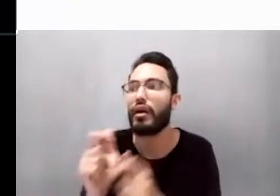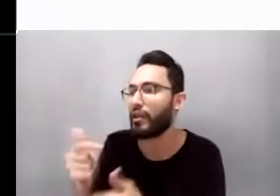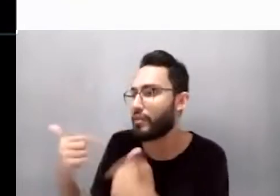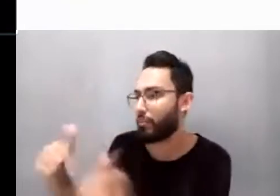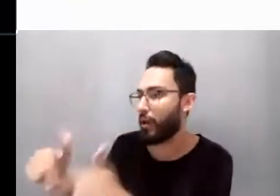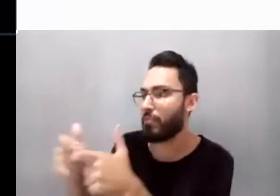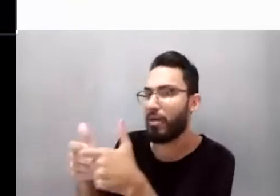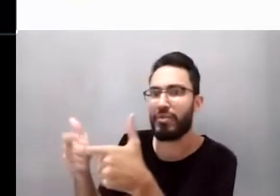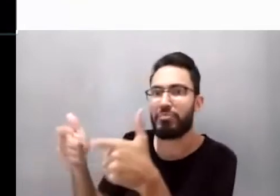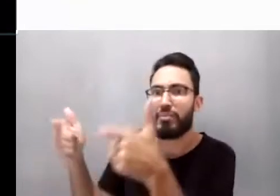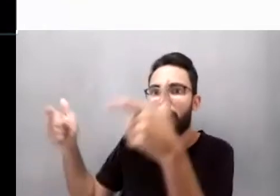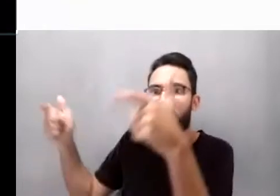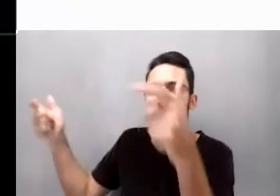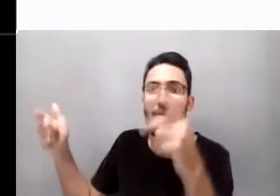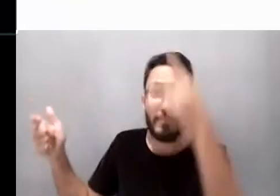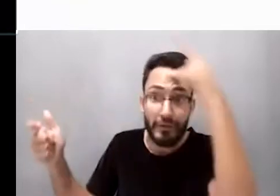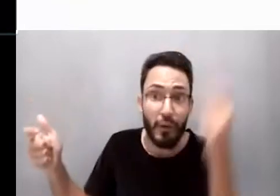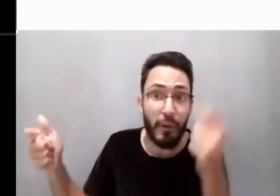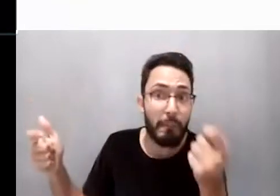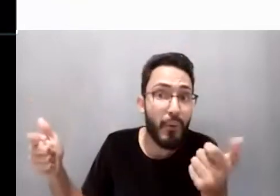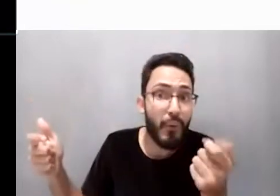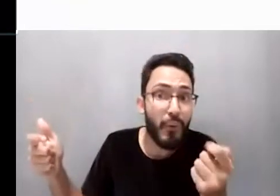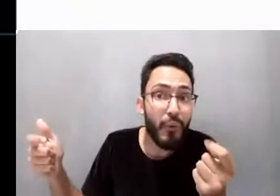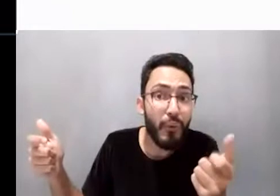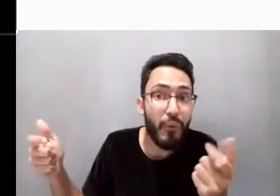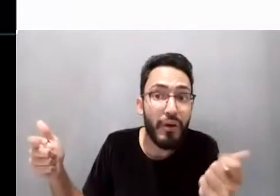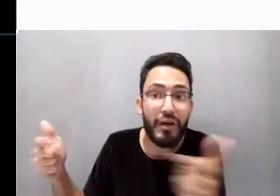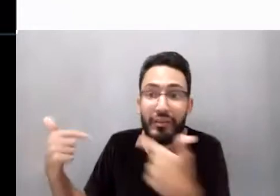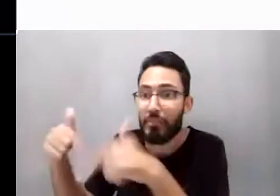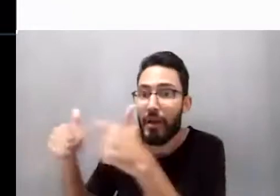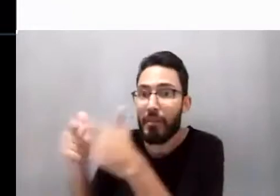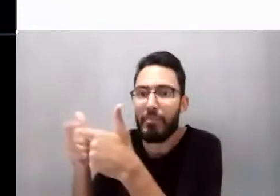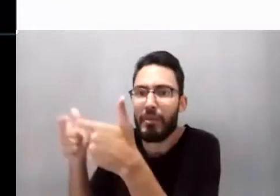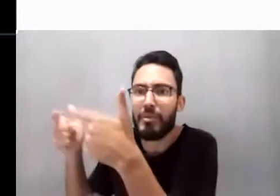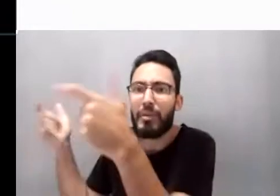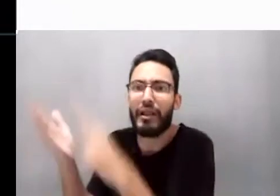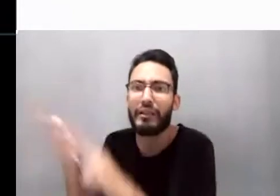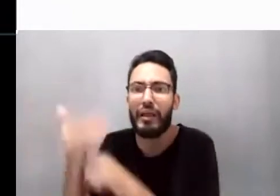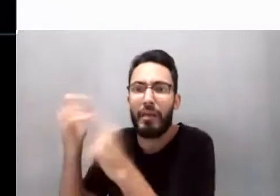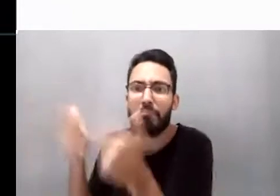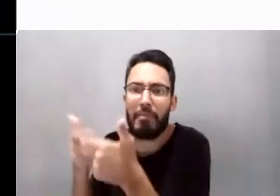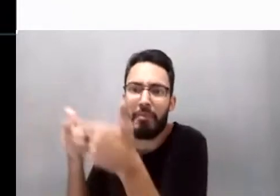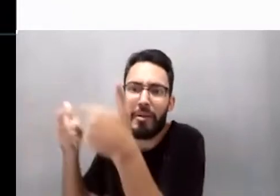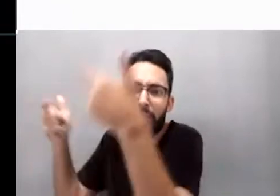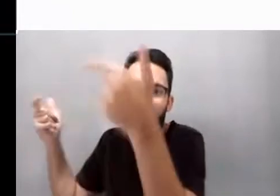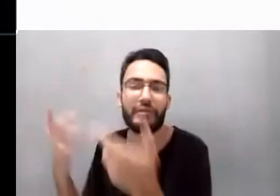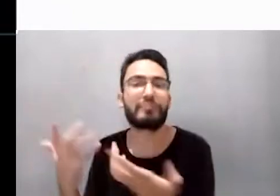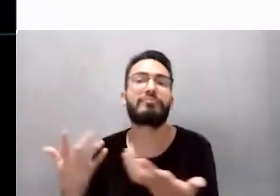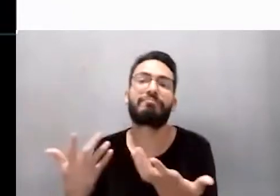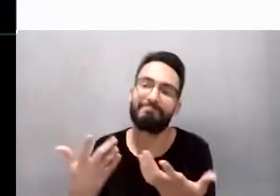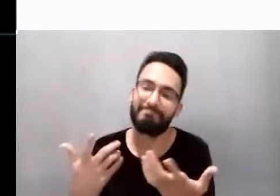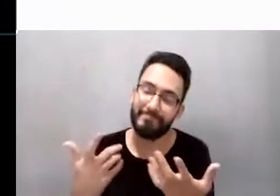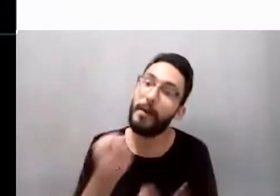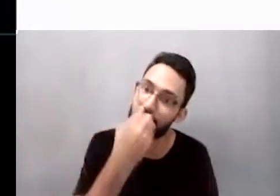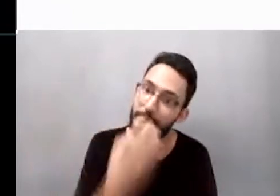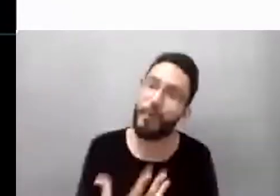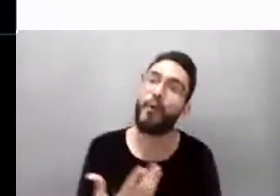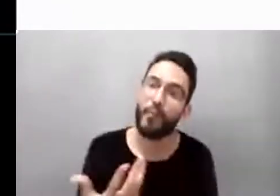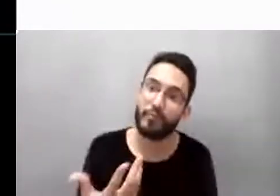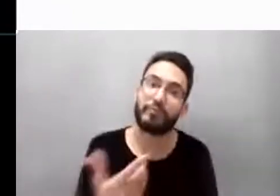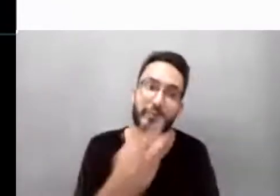que a gente tem de oferta de pessoas. Isso só vai crescer, porque a tecnologia ela está em todas as áreas. Isso é muito bom,